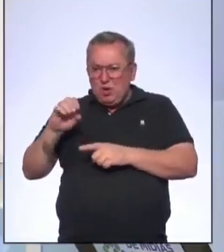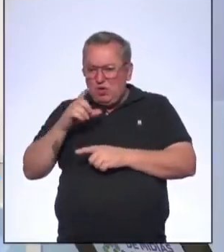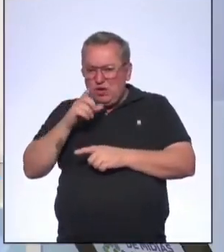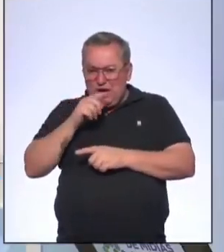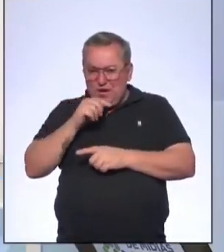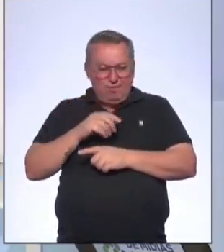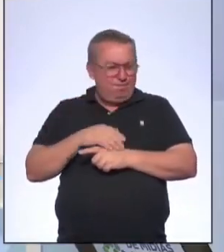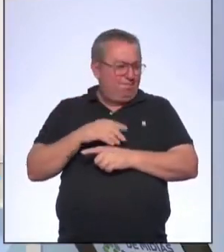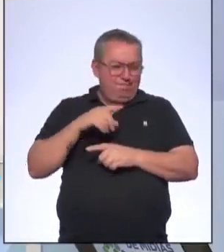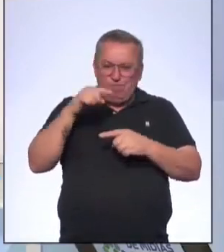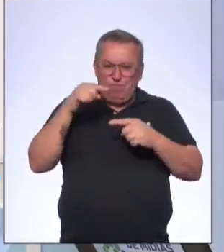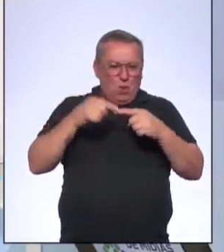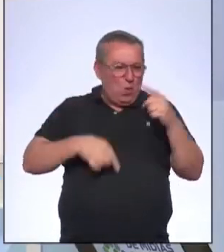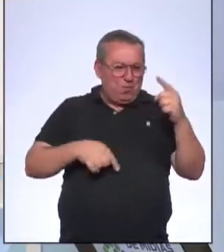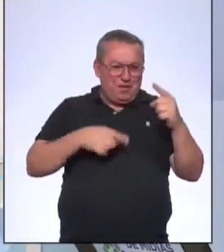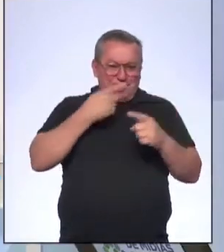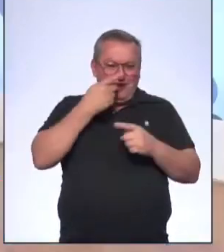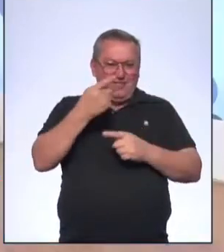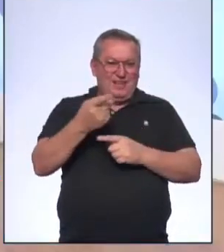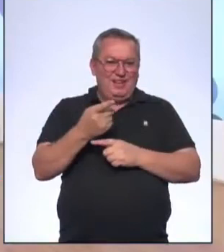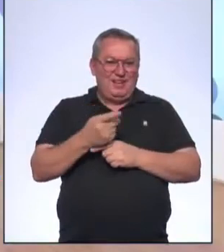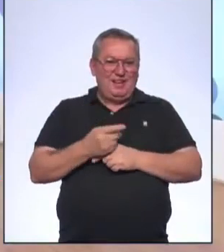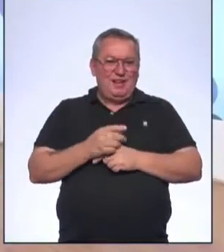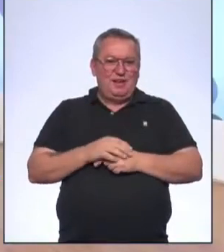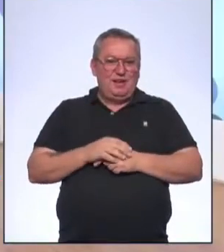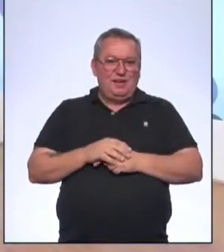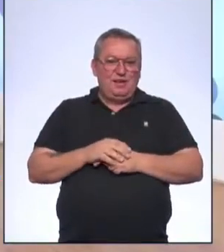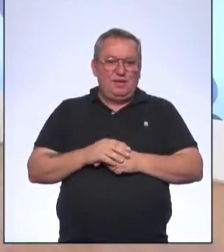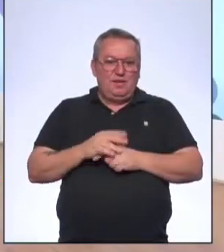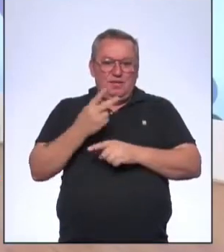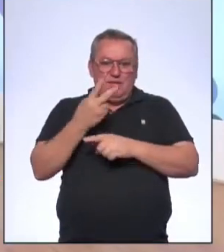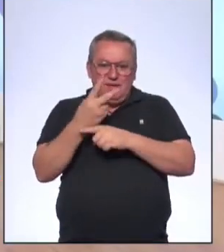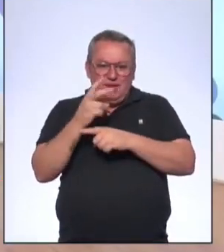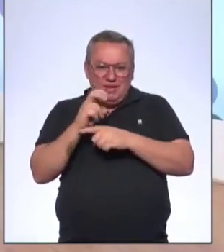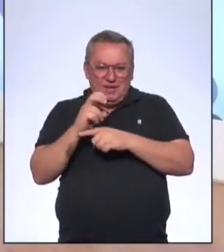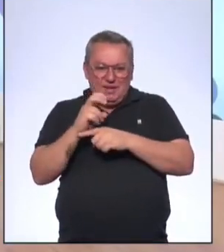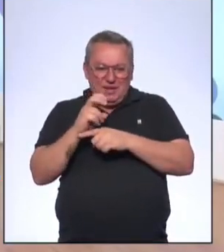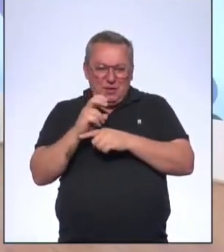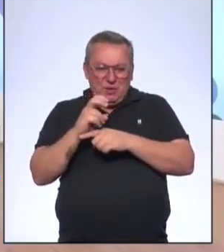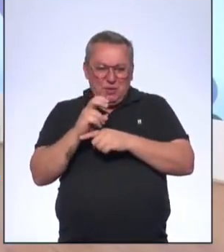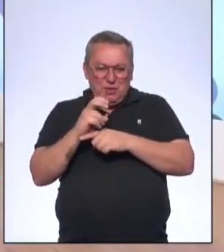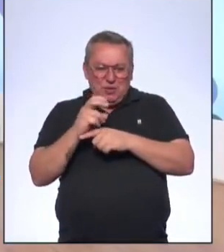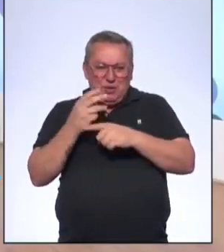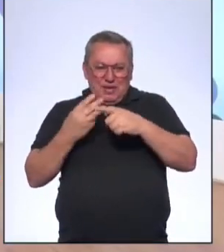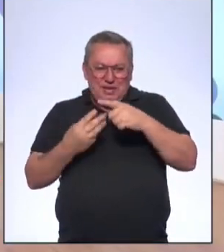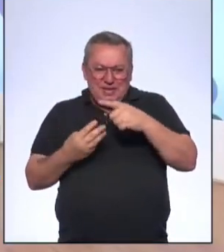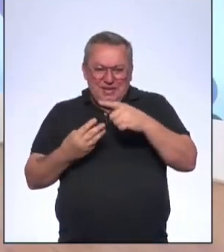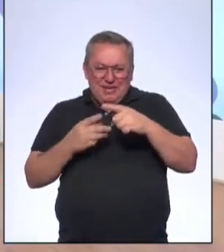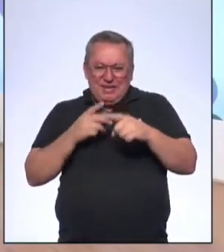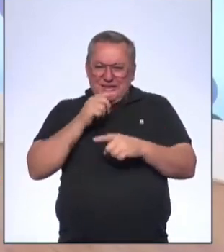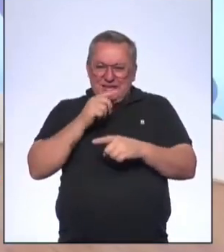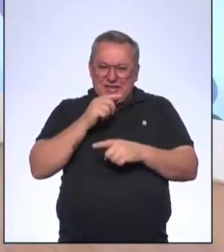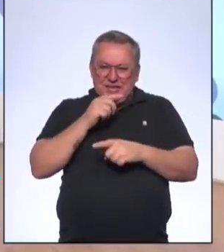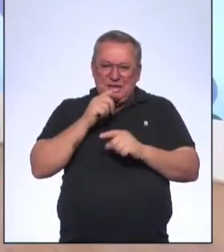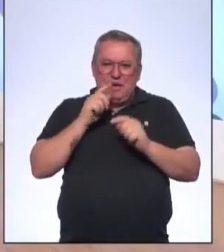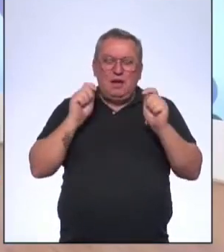por minuto. É muito complicado, né? Não, 25 terços de água? Não, a gente ainda... Pode até existir as pessoas